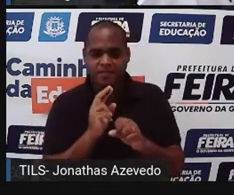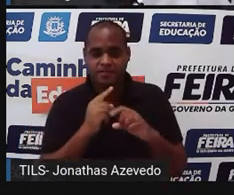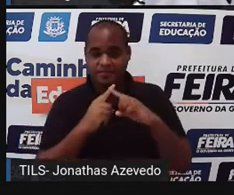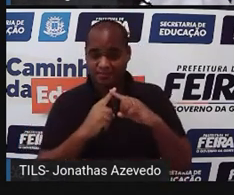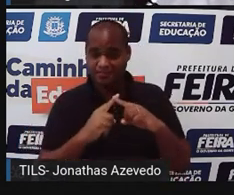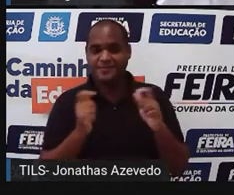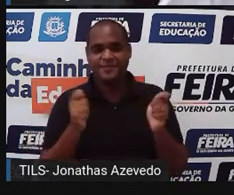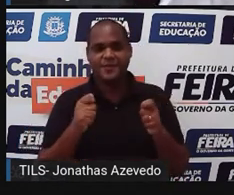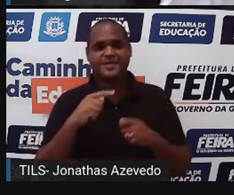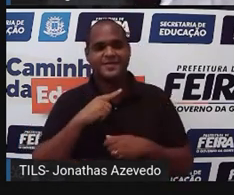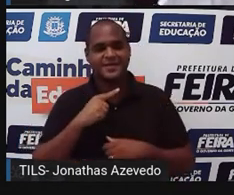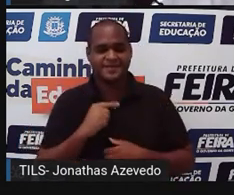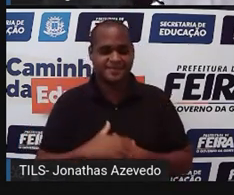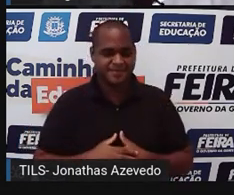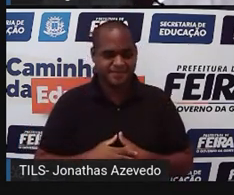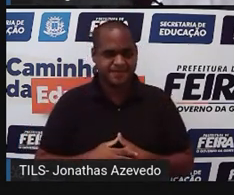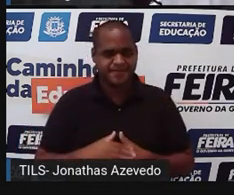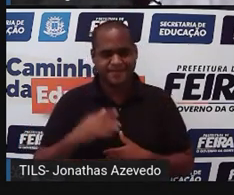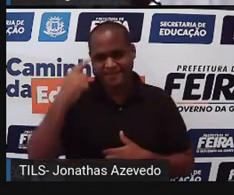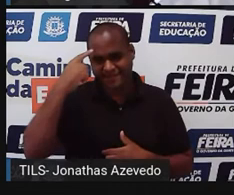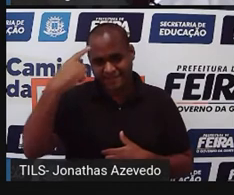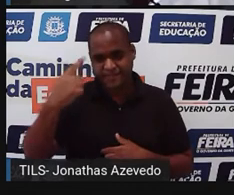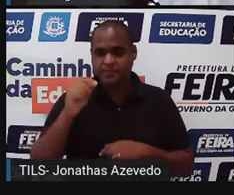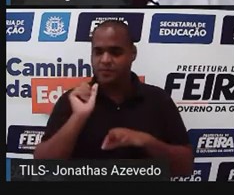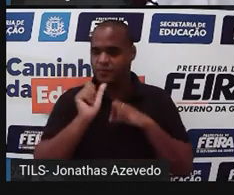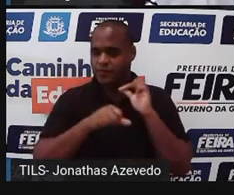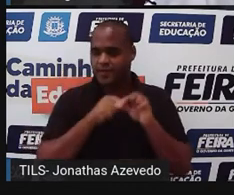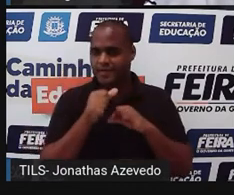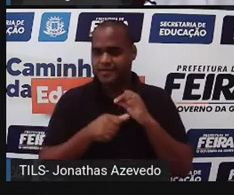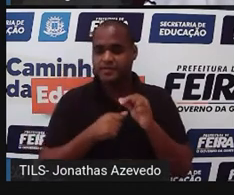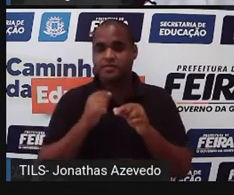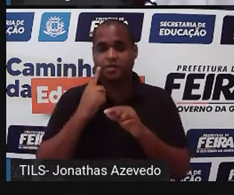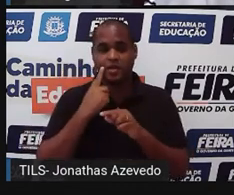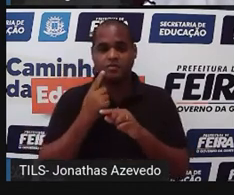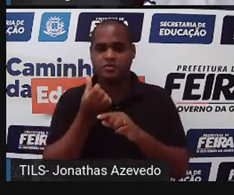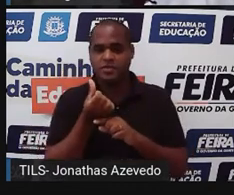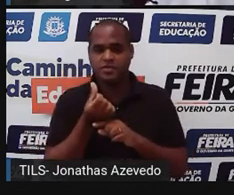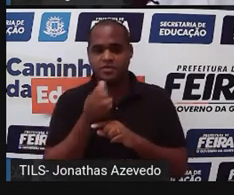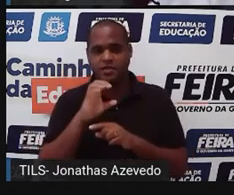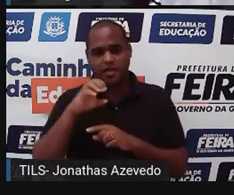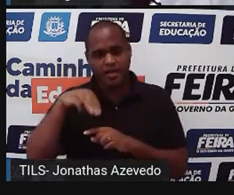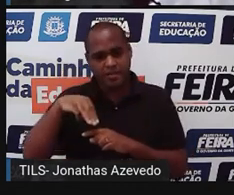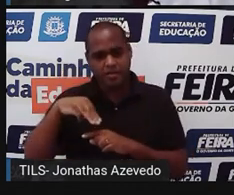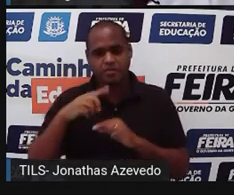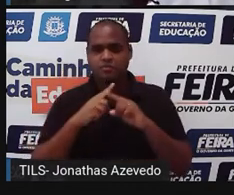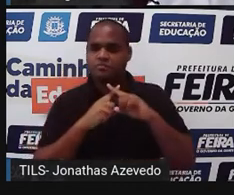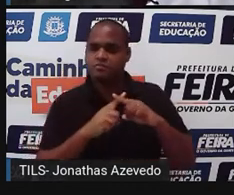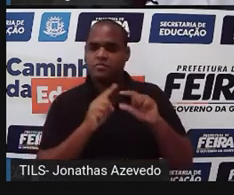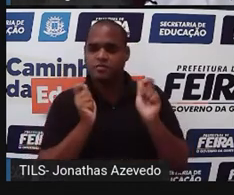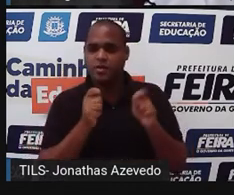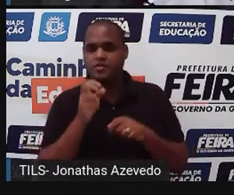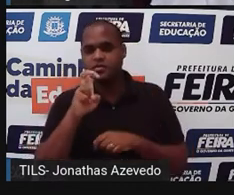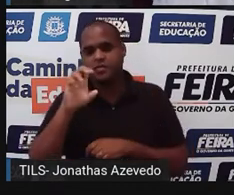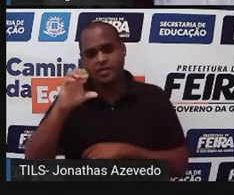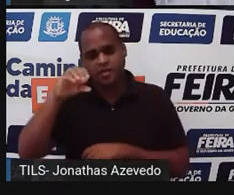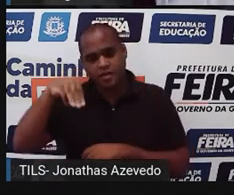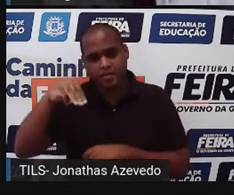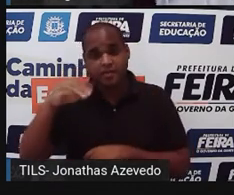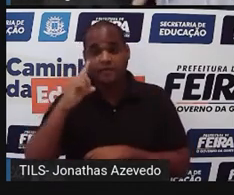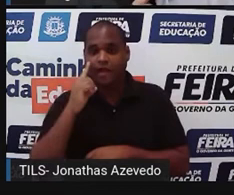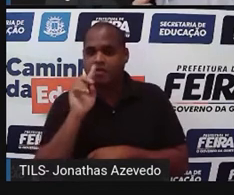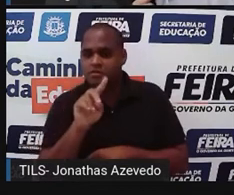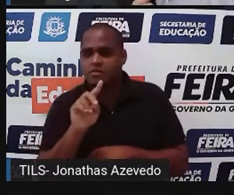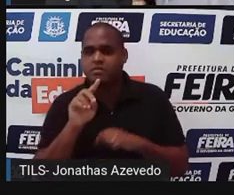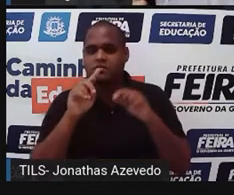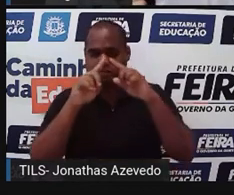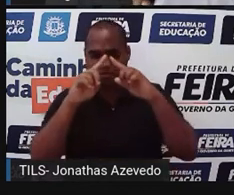medida do comprimento e a medida da altura é multiplicar o comprimento pela altura só que você vai fazer isso olhando para um dos